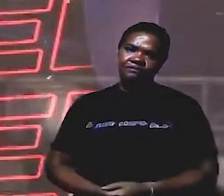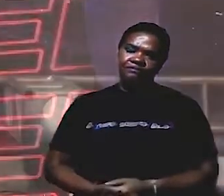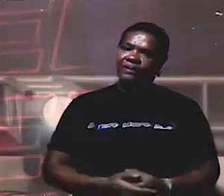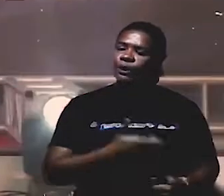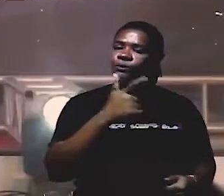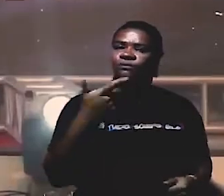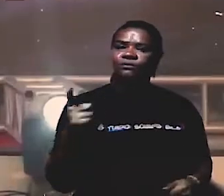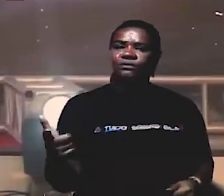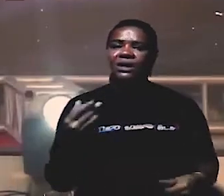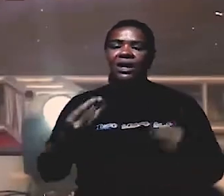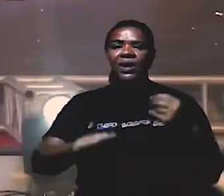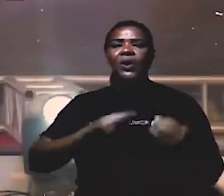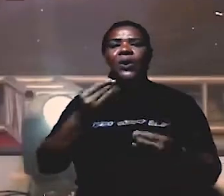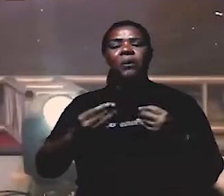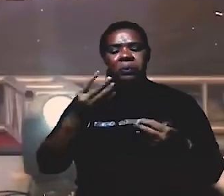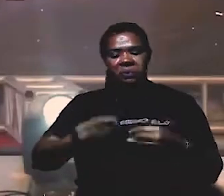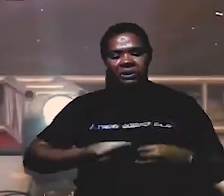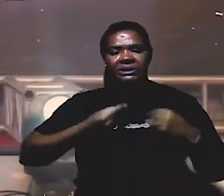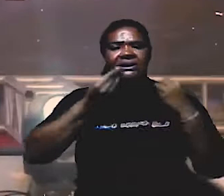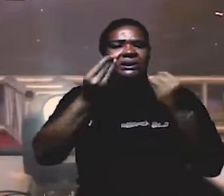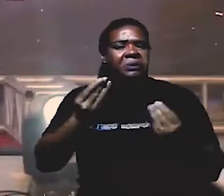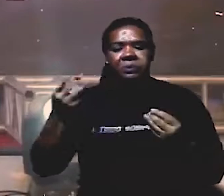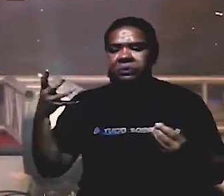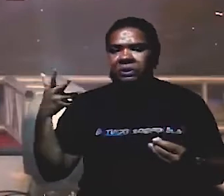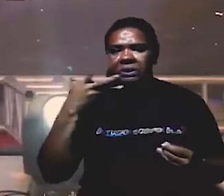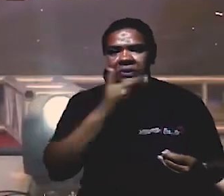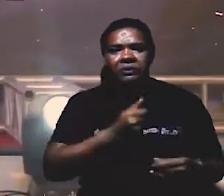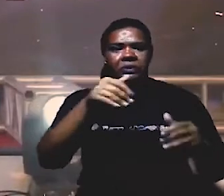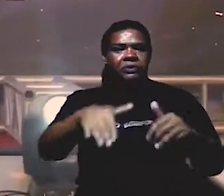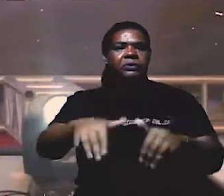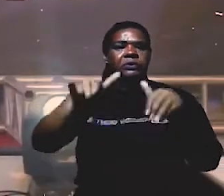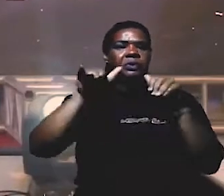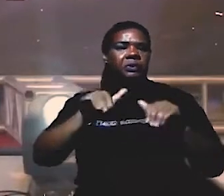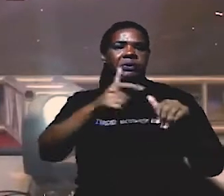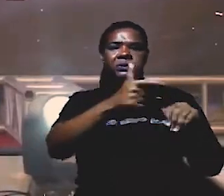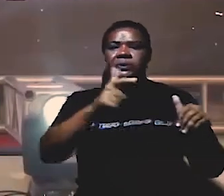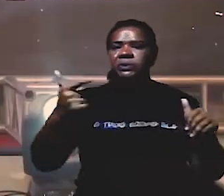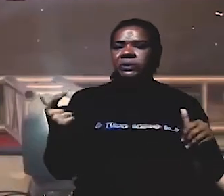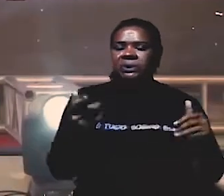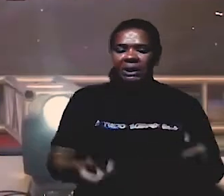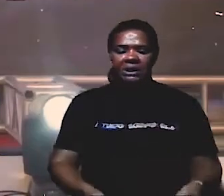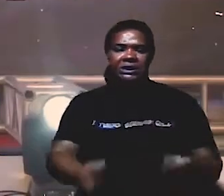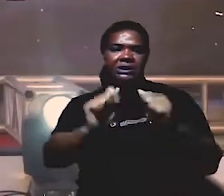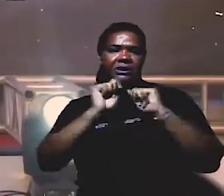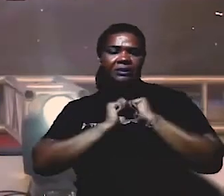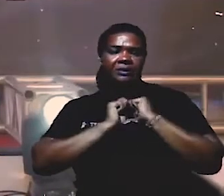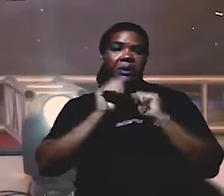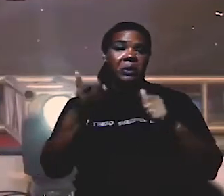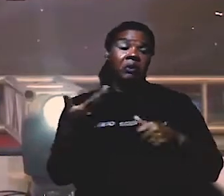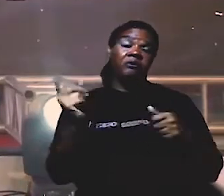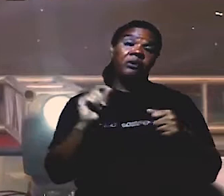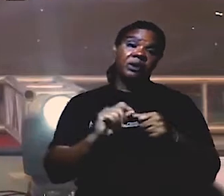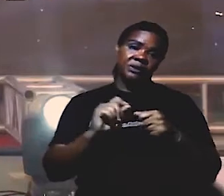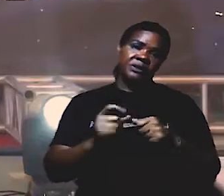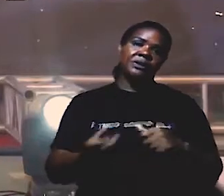Não adianta ter uma grande entrega depositada num altar que não tem estrutura para receber a entrega que você quer